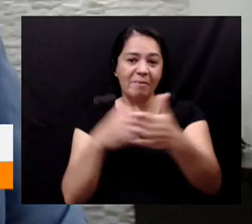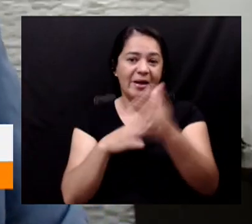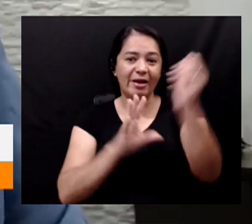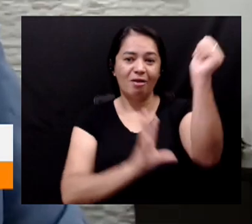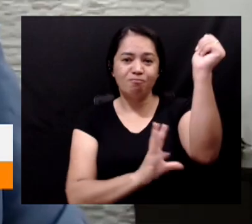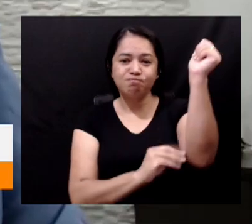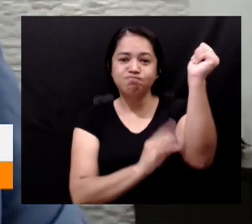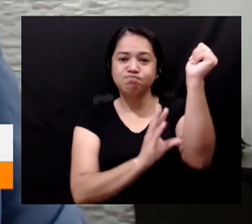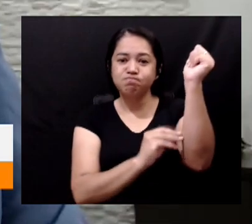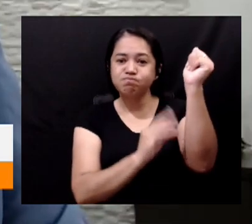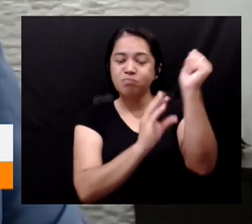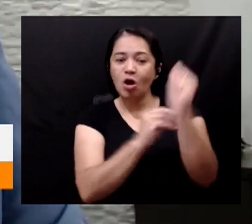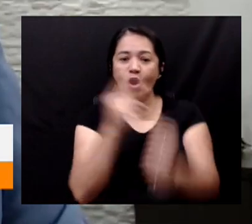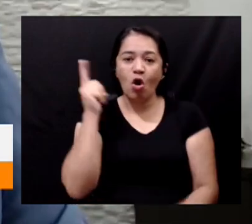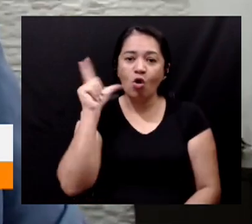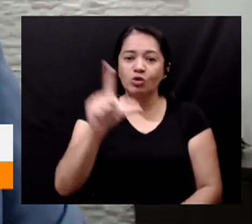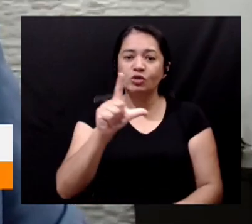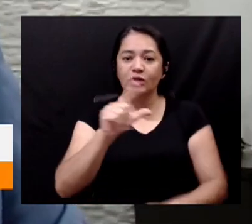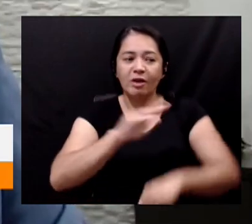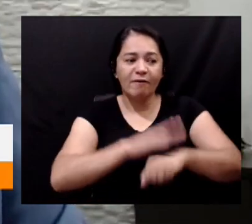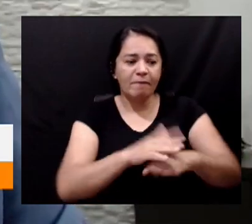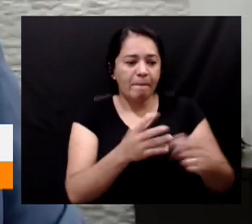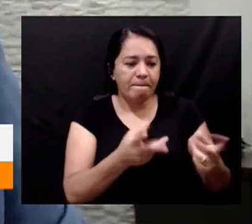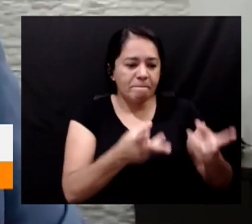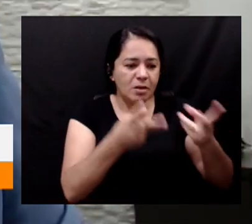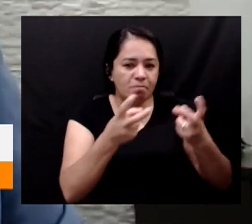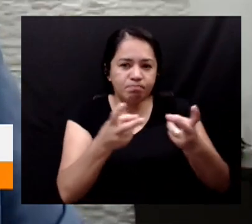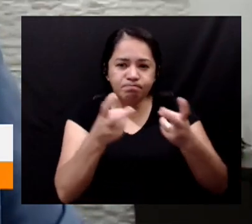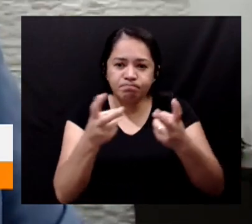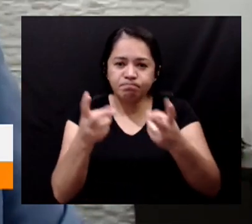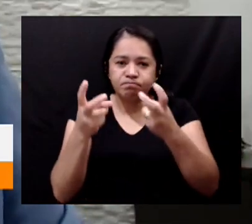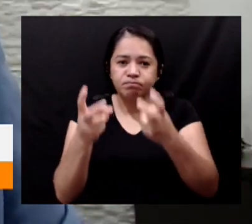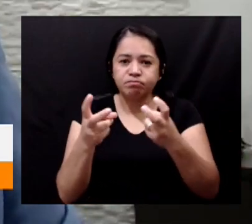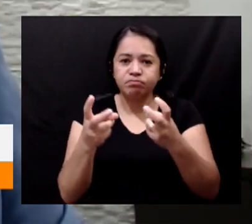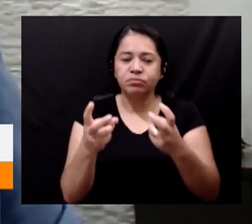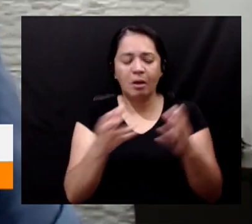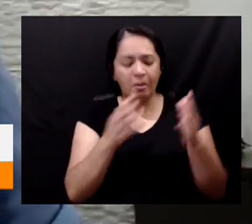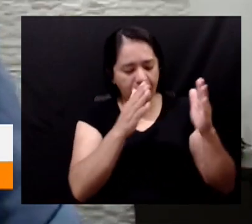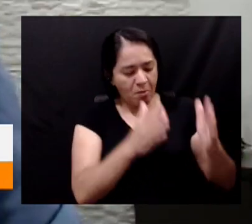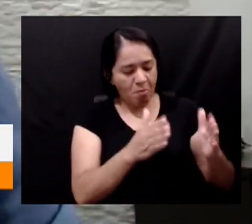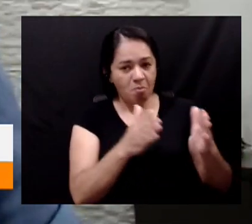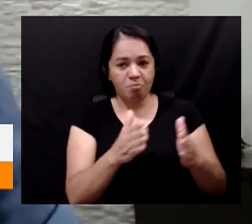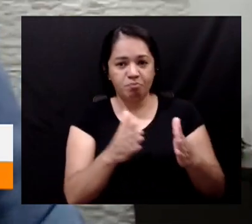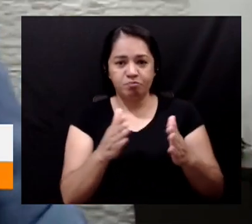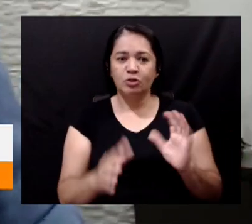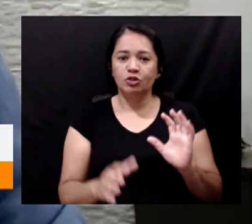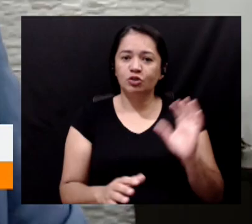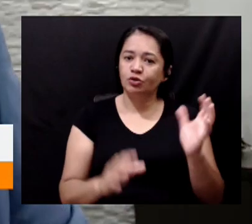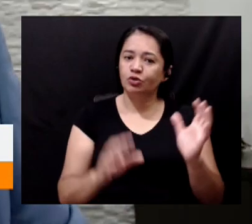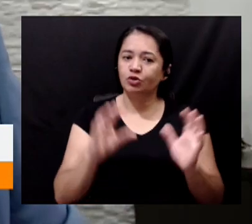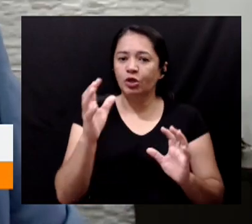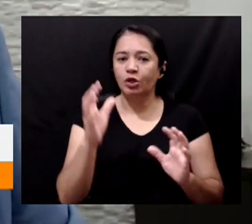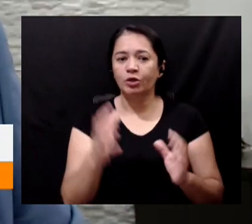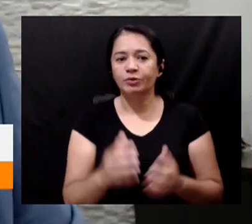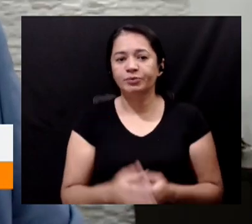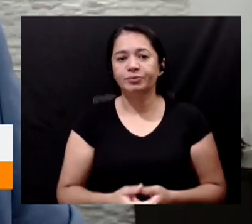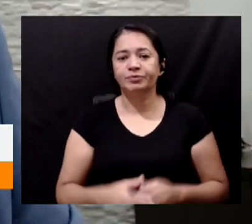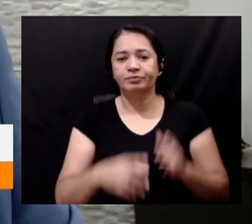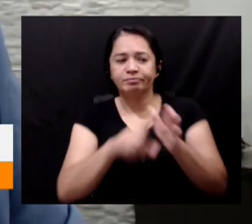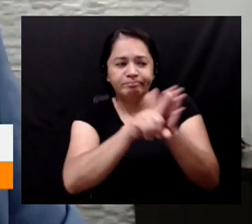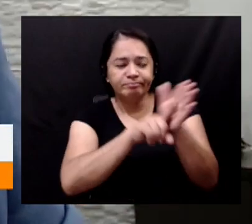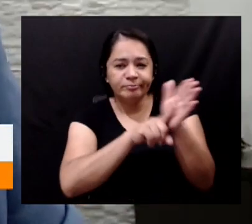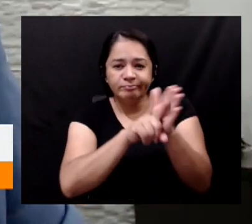toda a identificação, né, digamos que fazer toda a cadeia, né, de acontecimentos, de investigação, até você conseguir